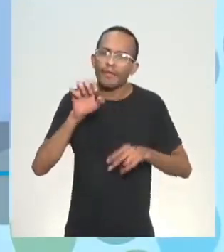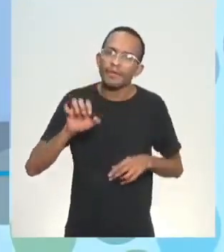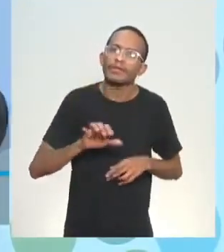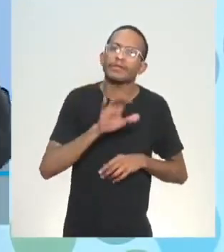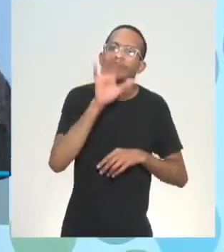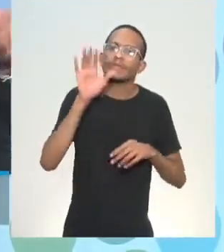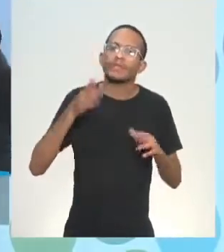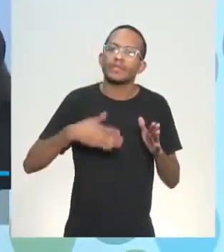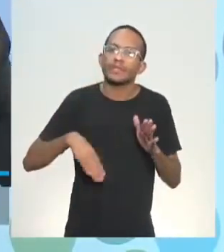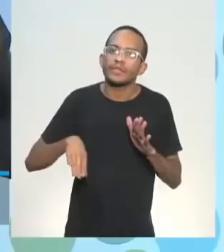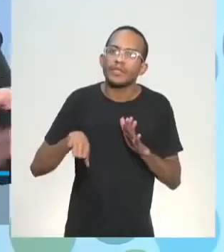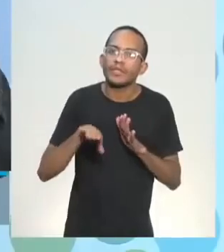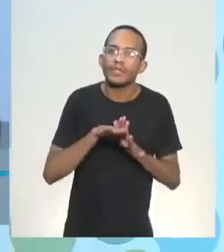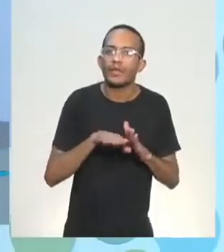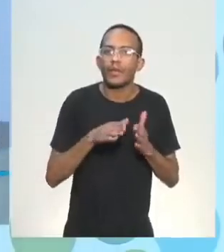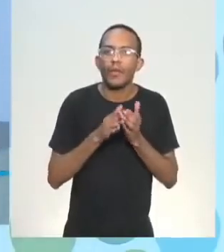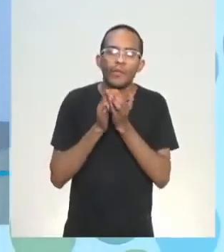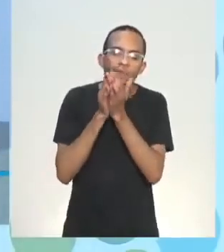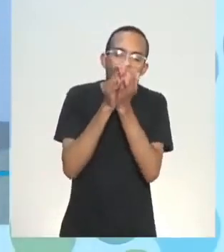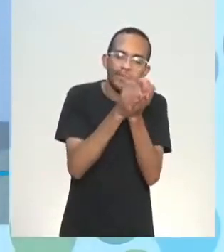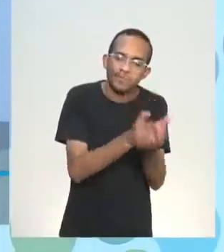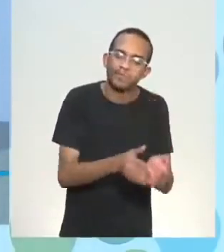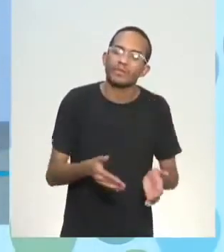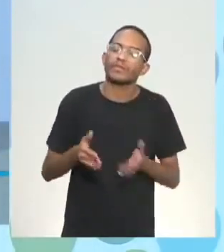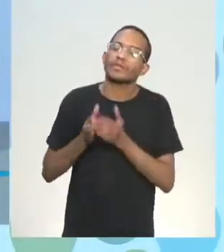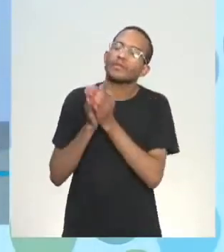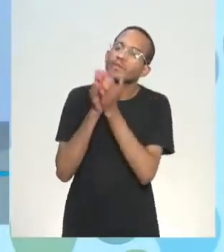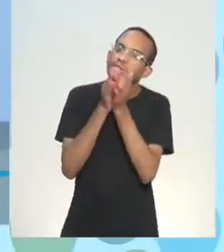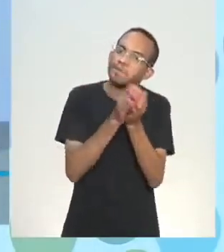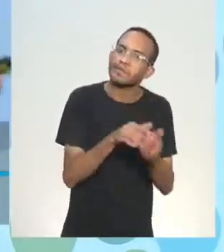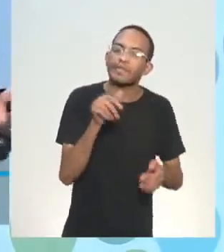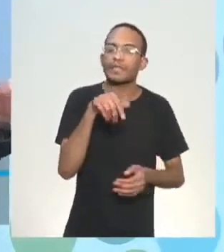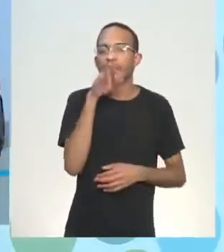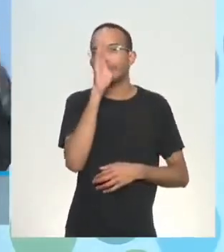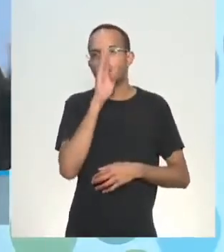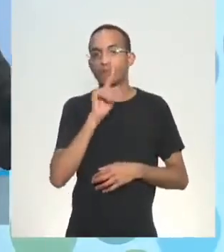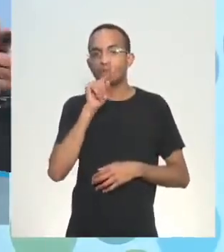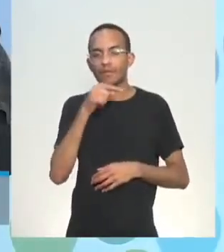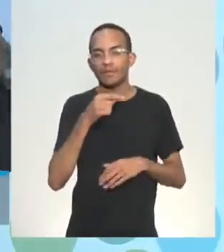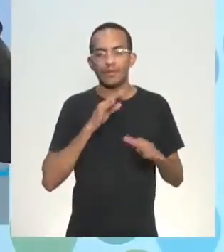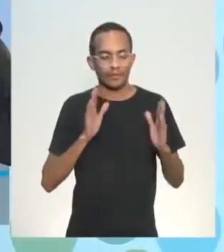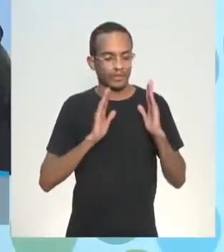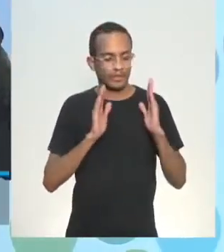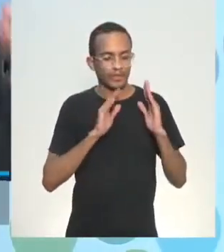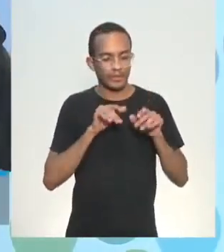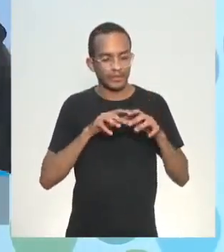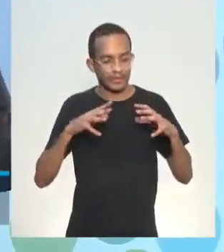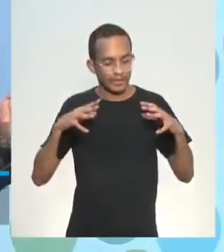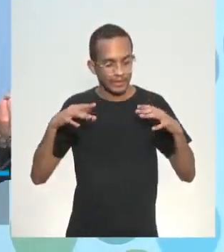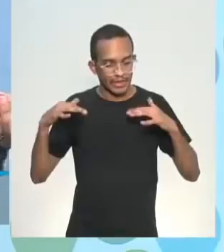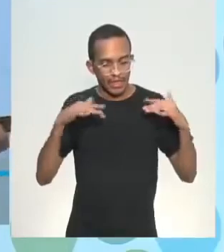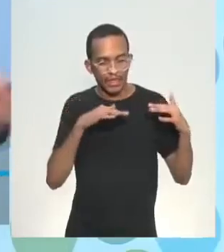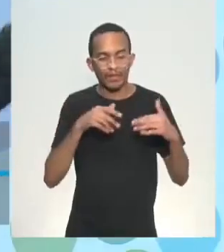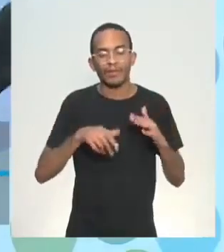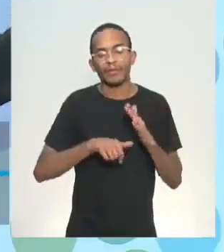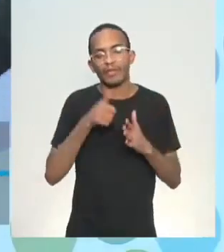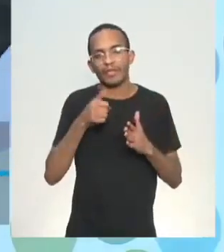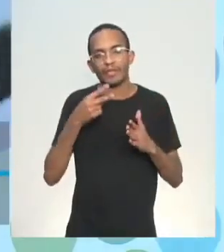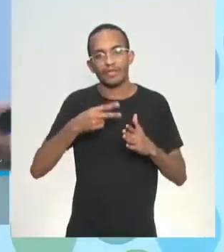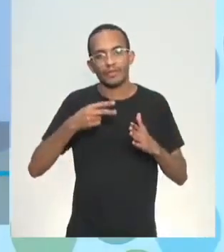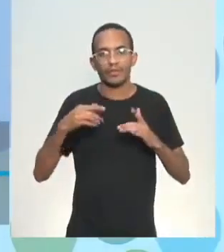vão chegando em ondas migratórias sucessivas aqui no Brasil. E depois do período de guerras, né, Primeira e Segunda Guerra Mundial, então